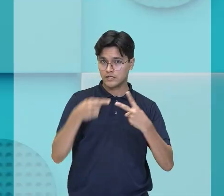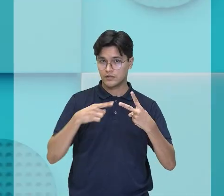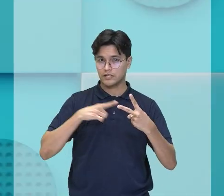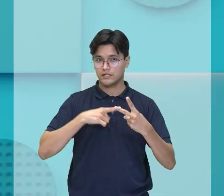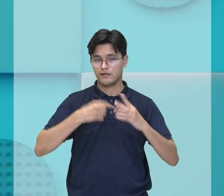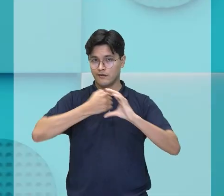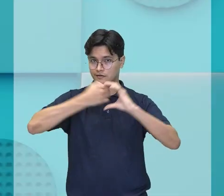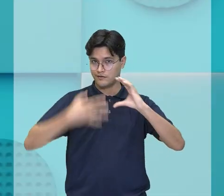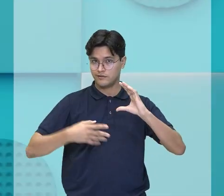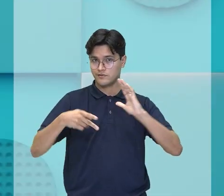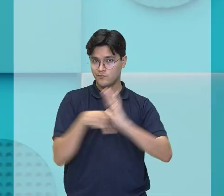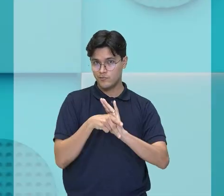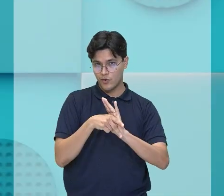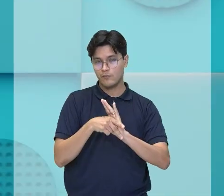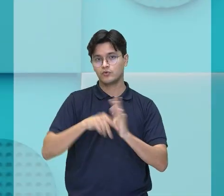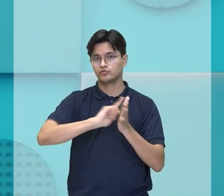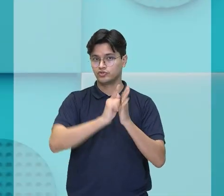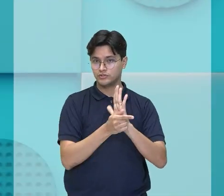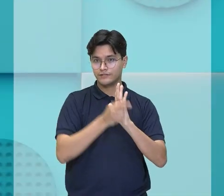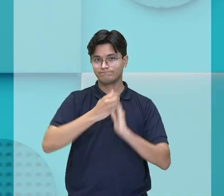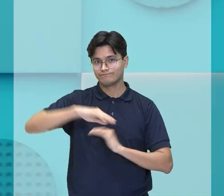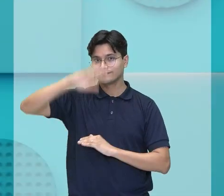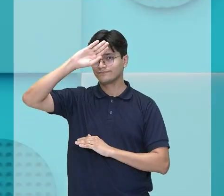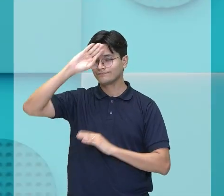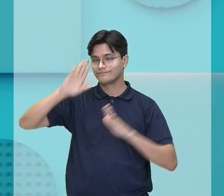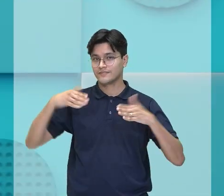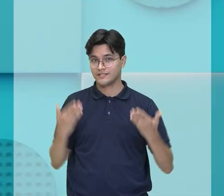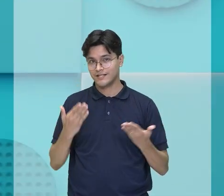dramático, tá bom? Então é isso, muito obrigado pela